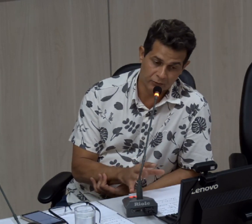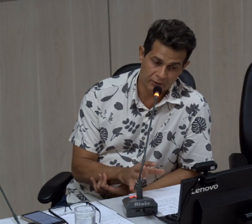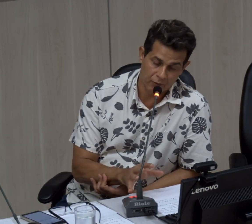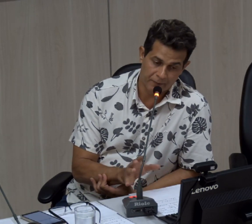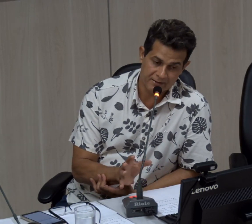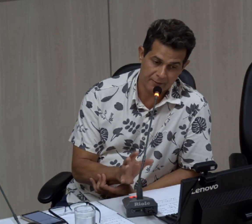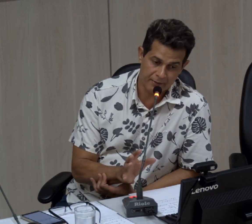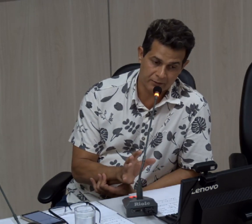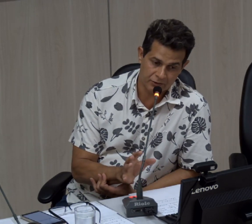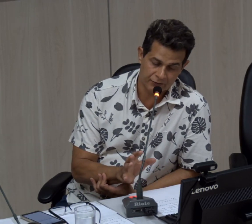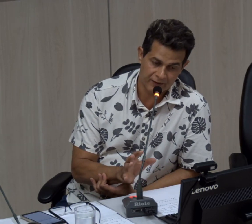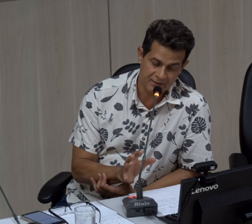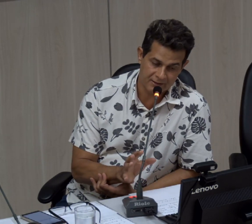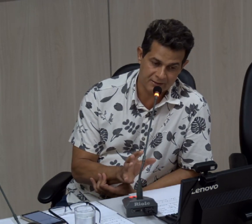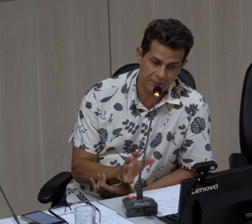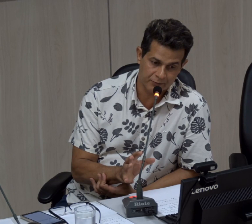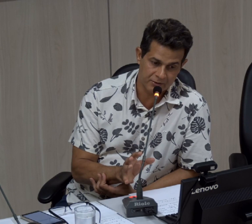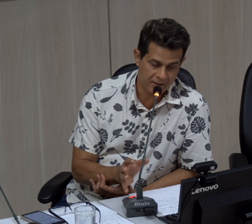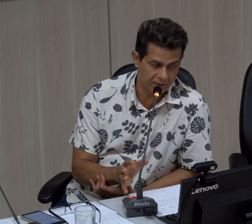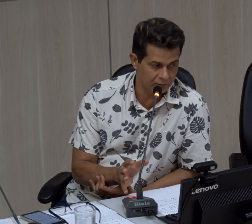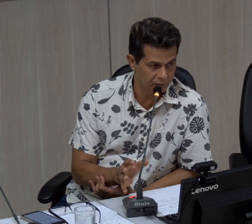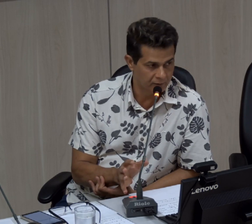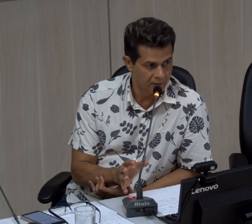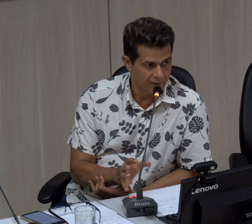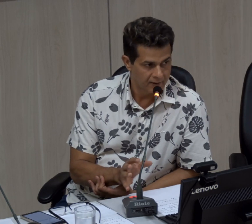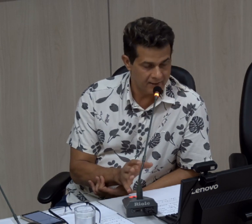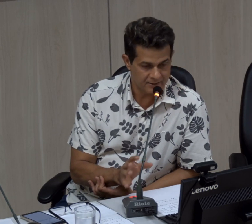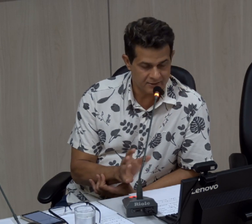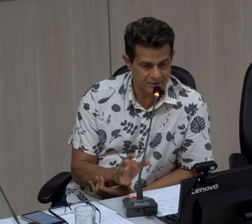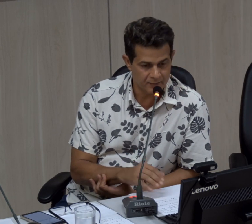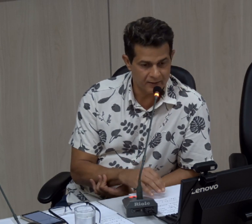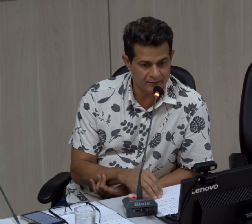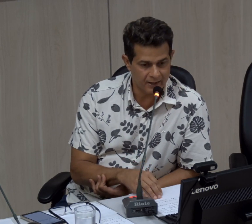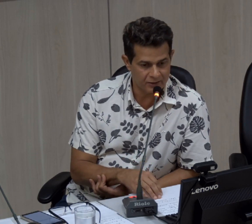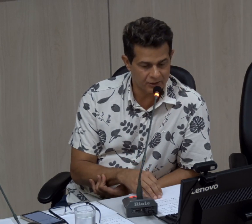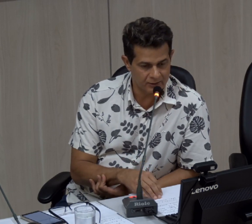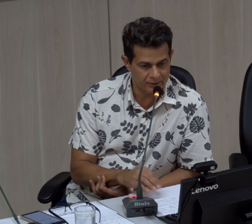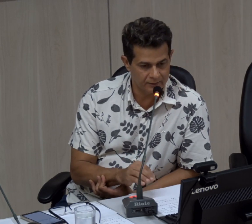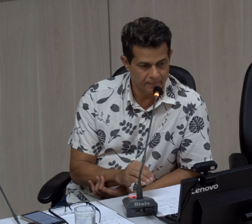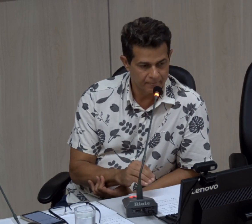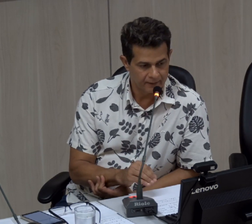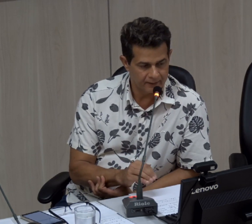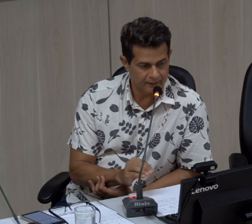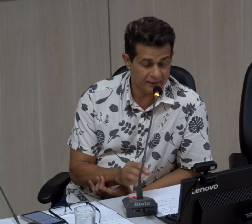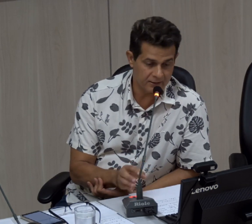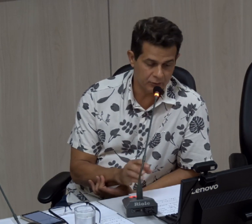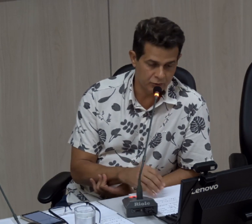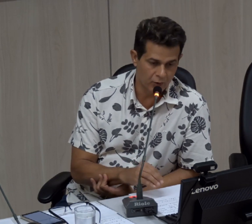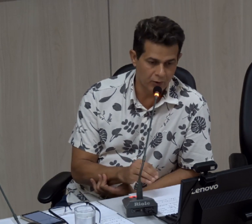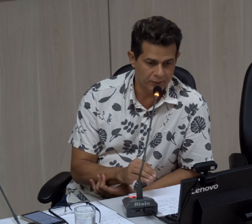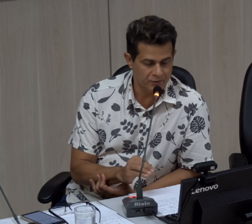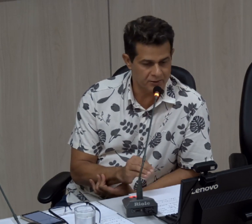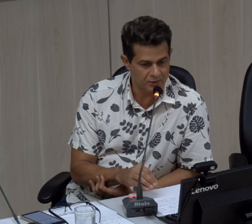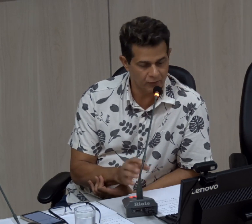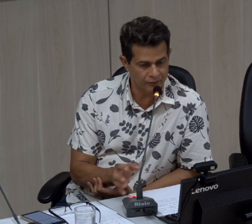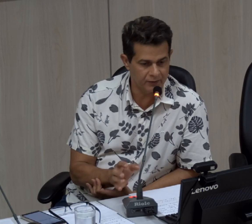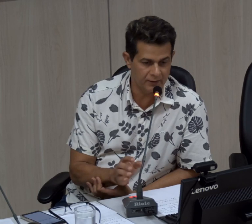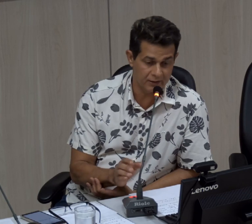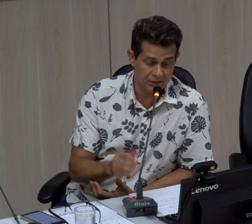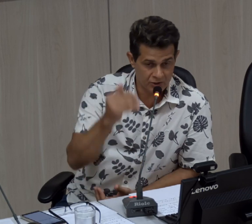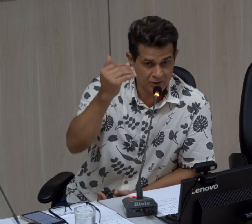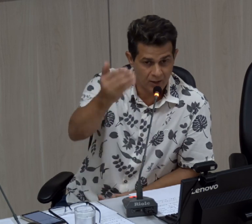a prefeitura com o pensamento de fazer 100% essa acessibilidade aí, trazendo os ônibus,